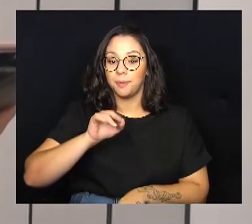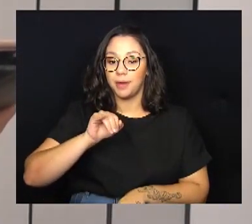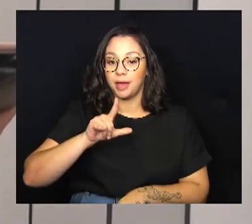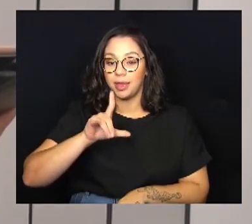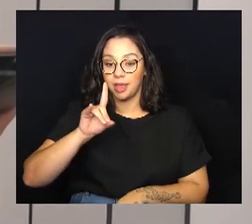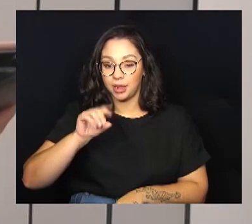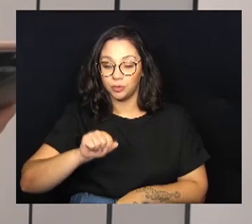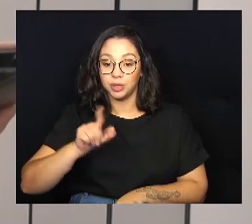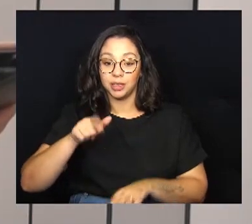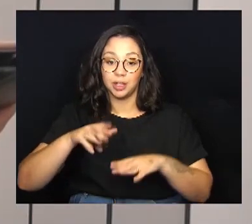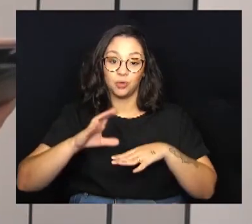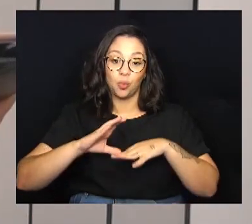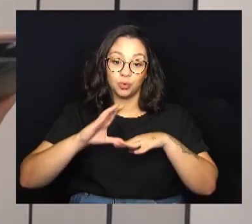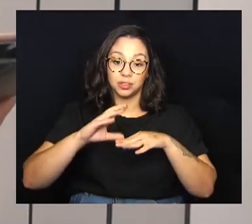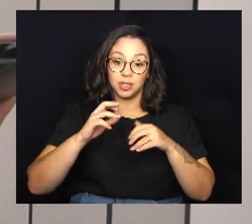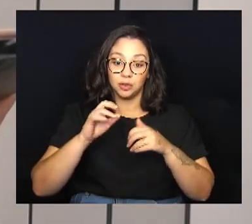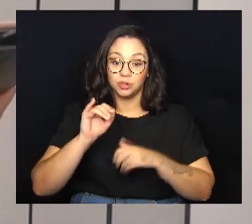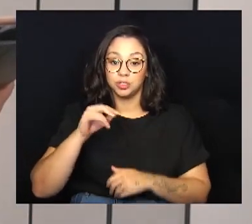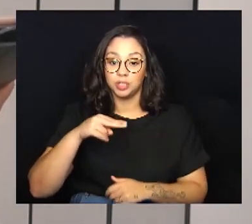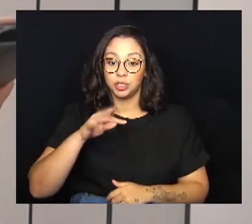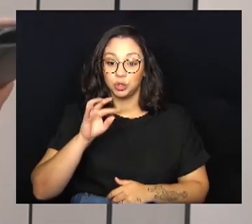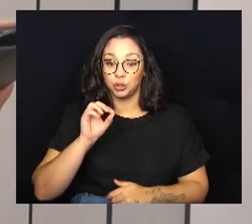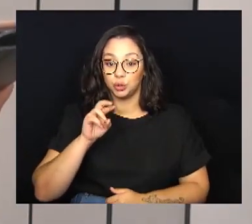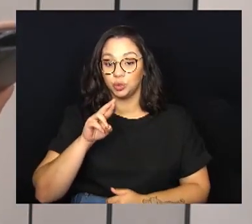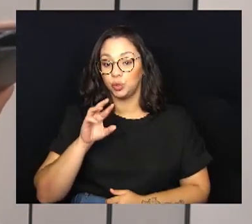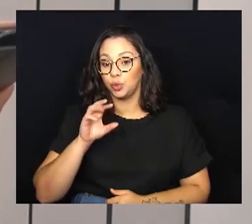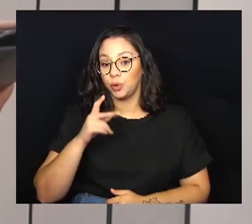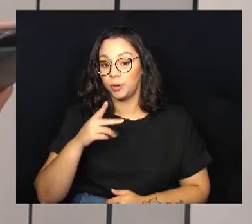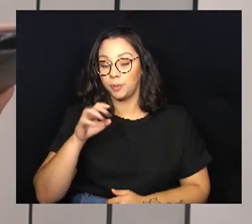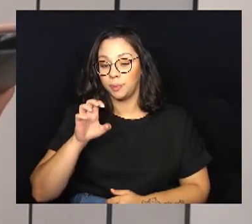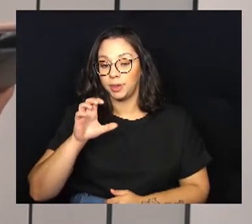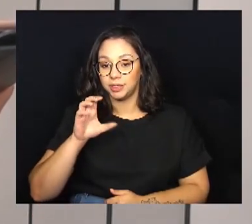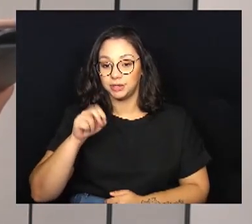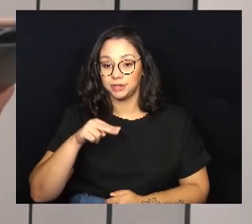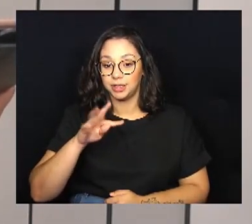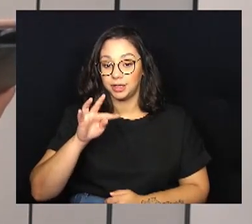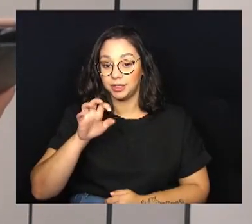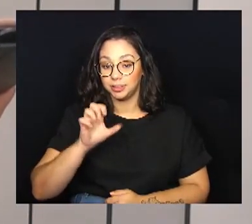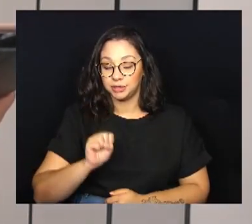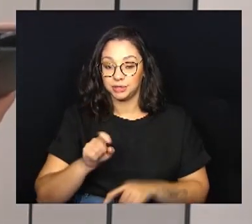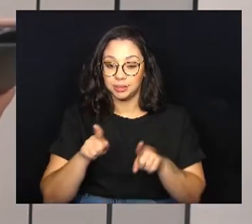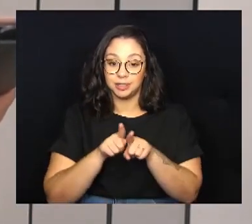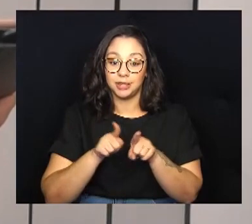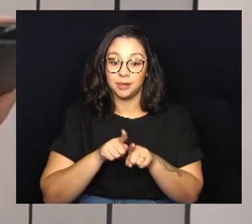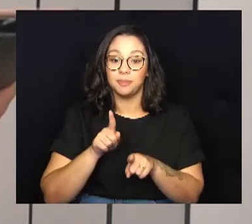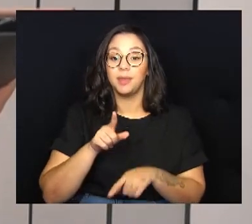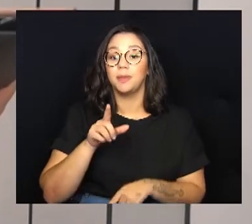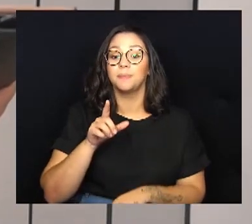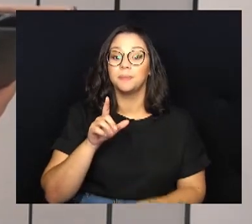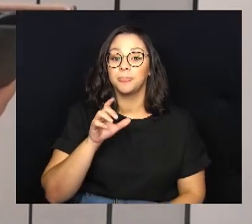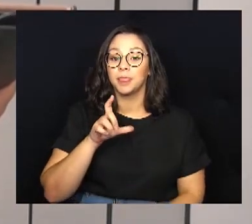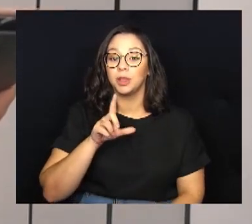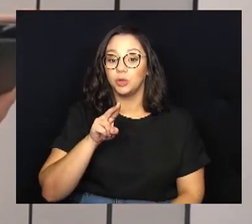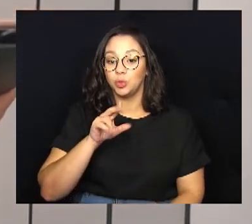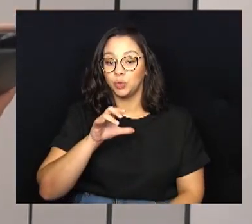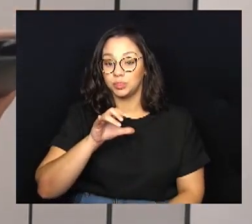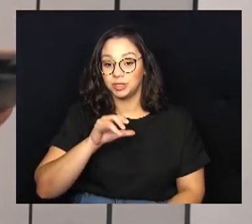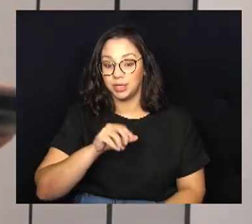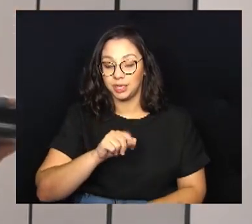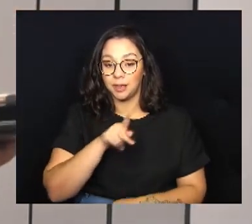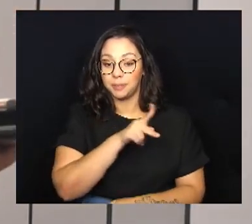rede ampla, a gente não sobrevive sozinho. Nós precisamos também da RAPS. E eu concordo com